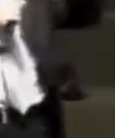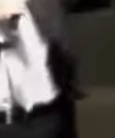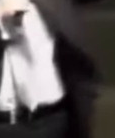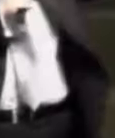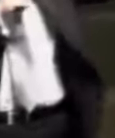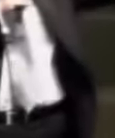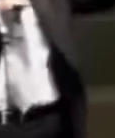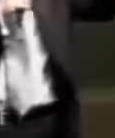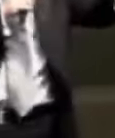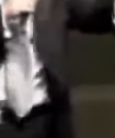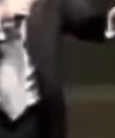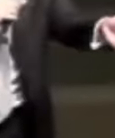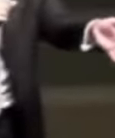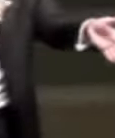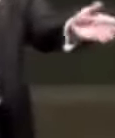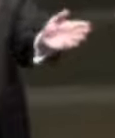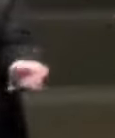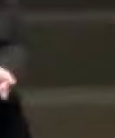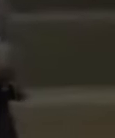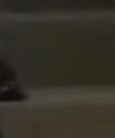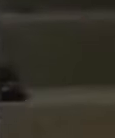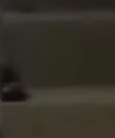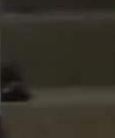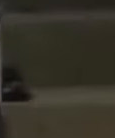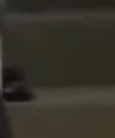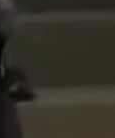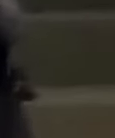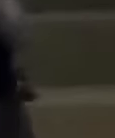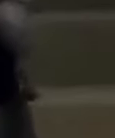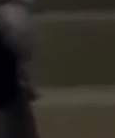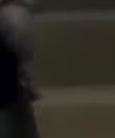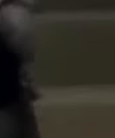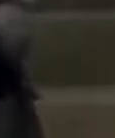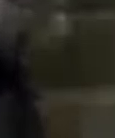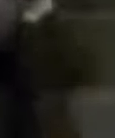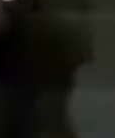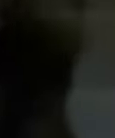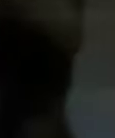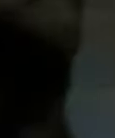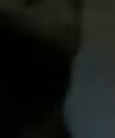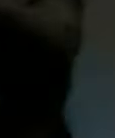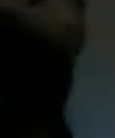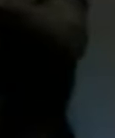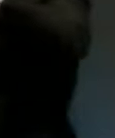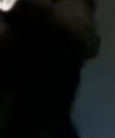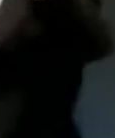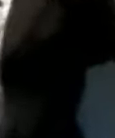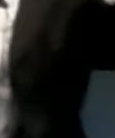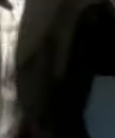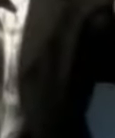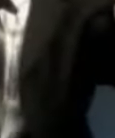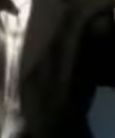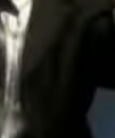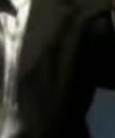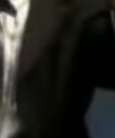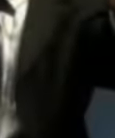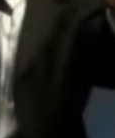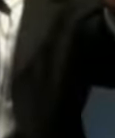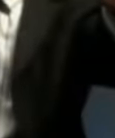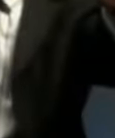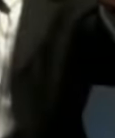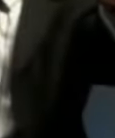vou me comprometer porque queridos é essa paixão vivenciada que comunica a nova geração